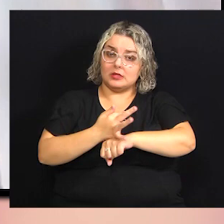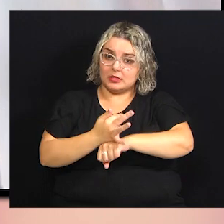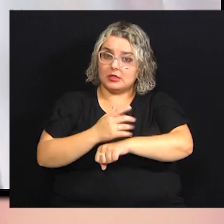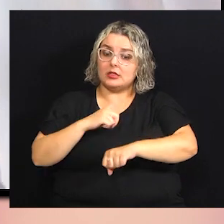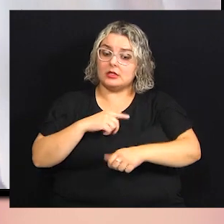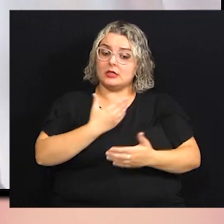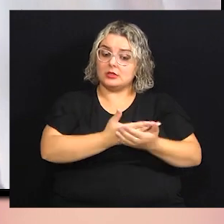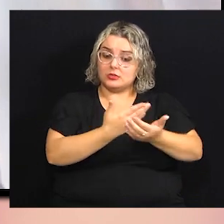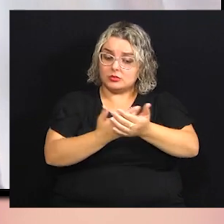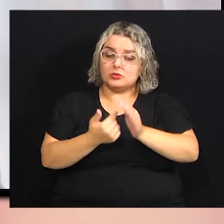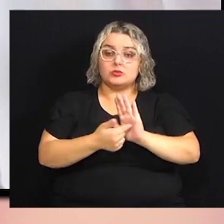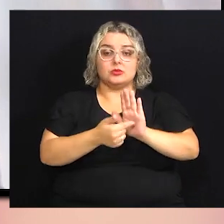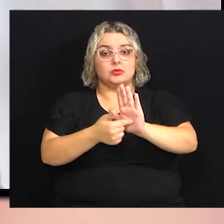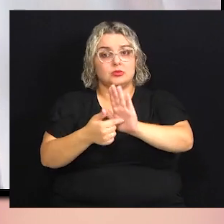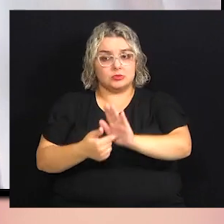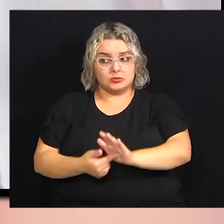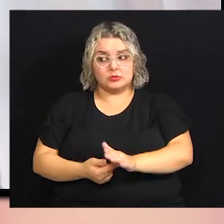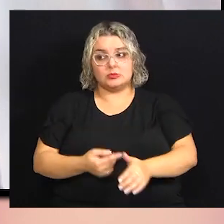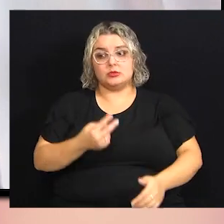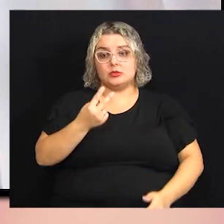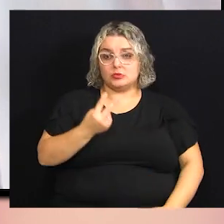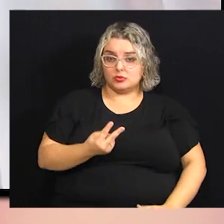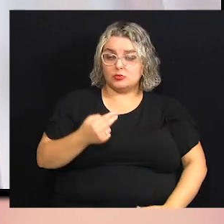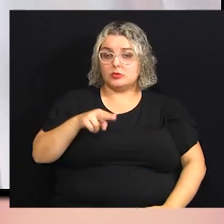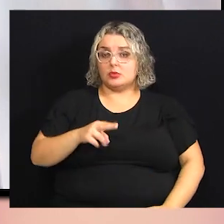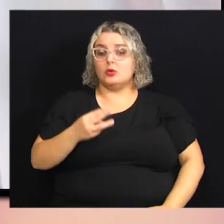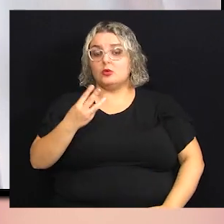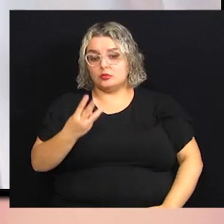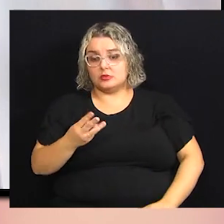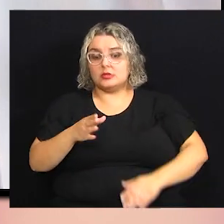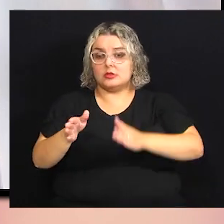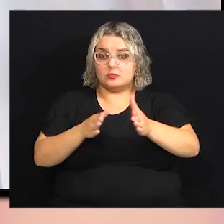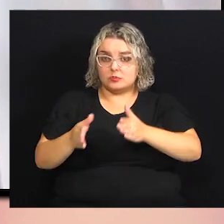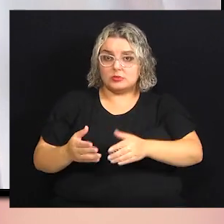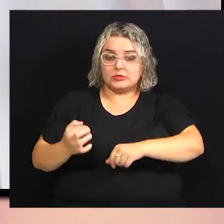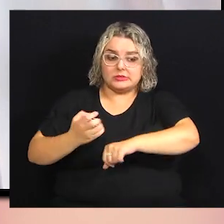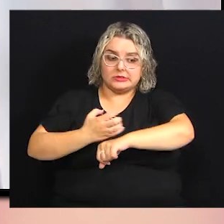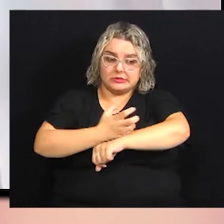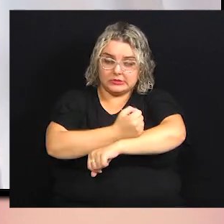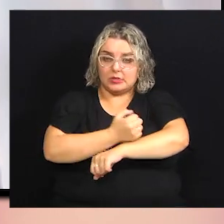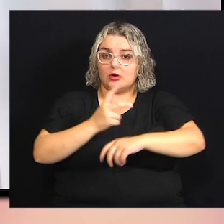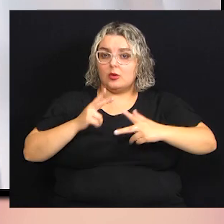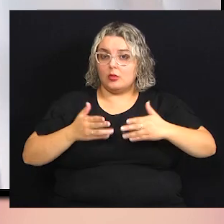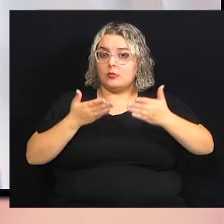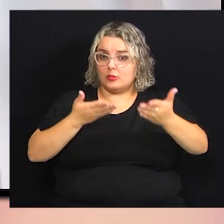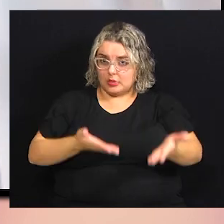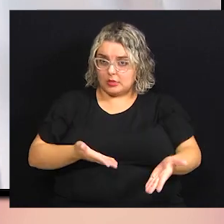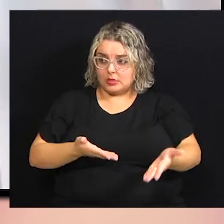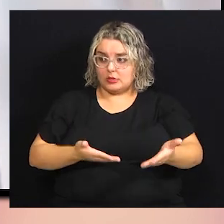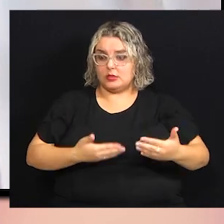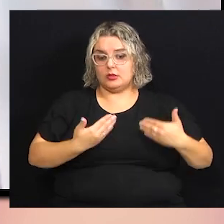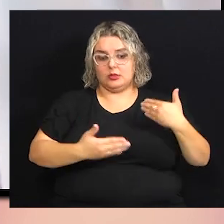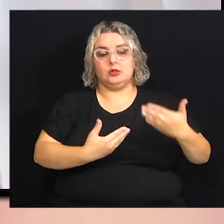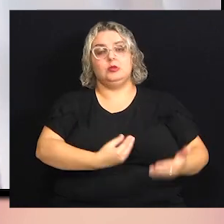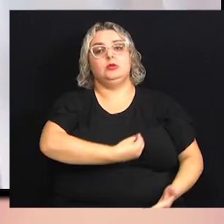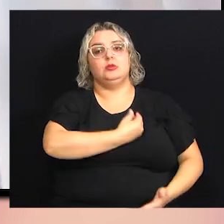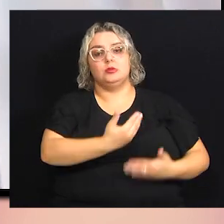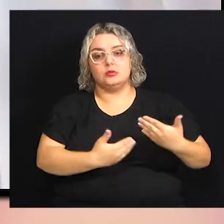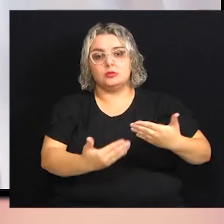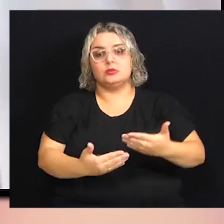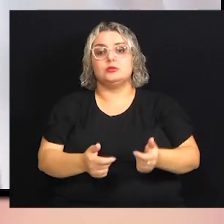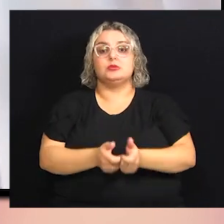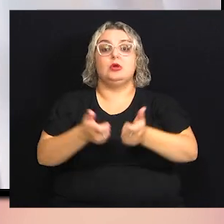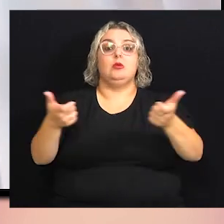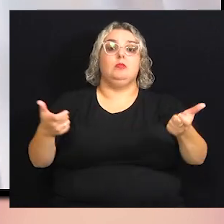as férias. A gente tem estudos mostrando que a partir de 2 ou 3 episódios de queimaduras como essas, ao longo